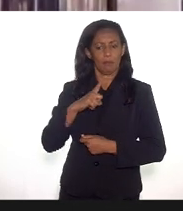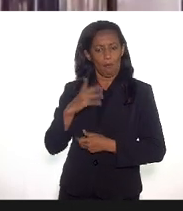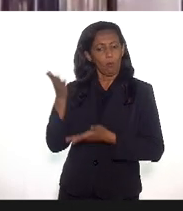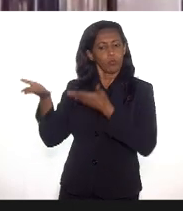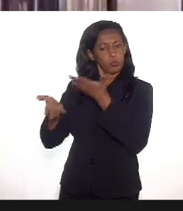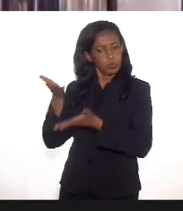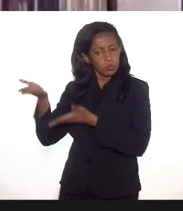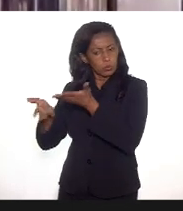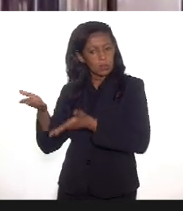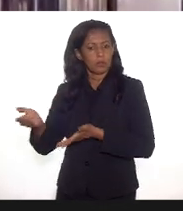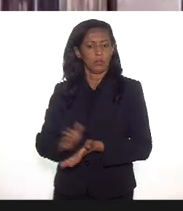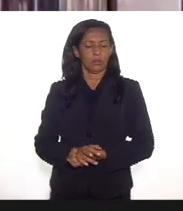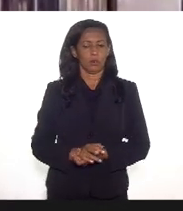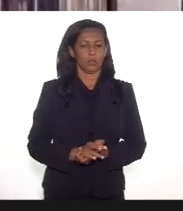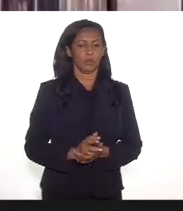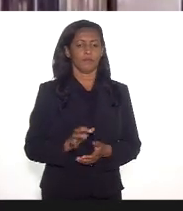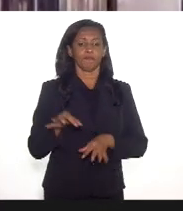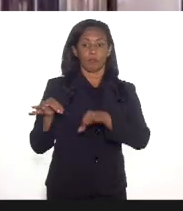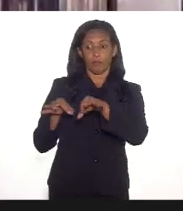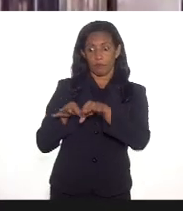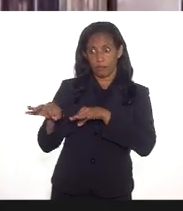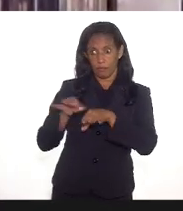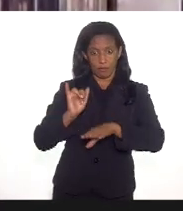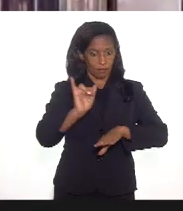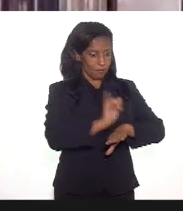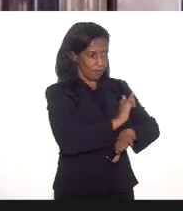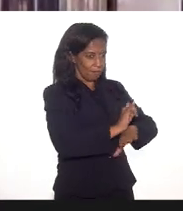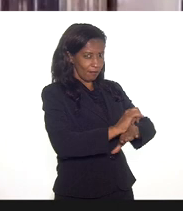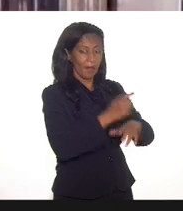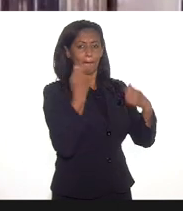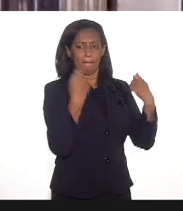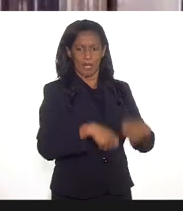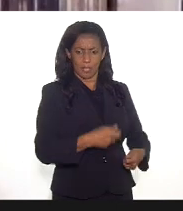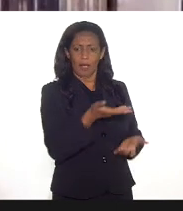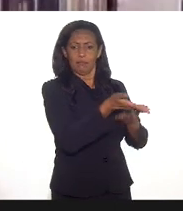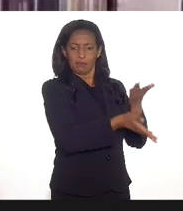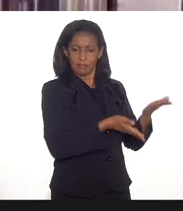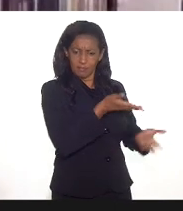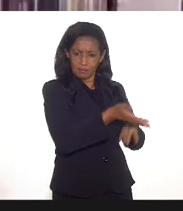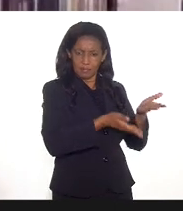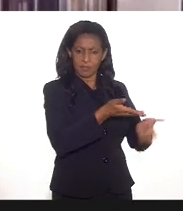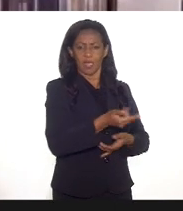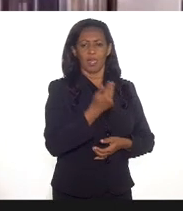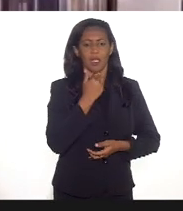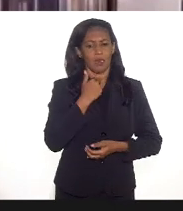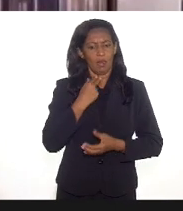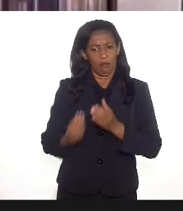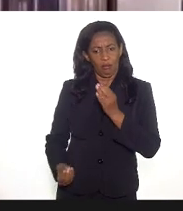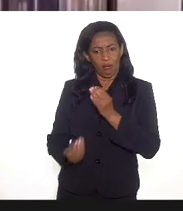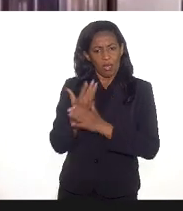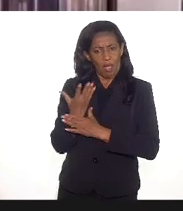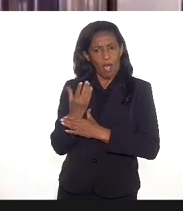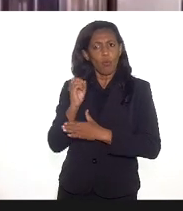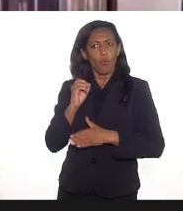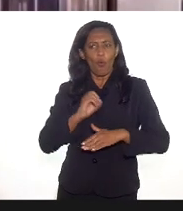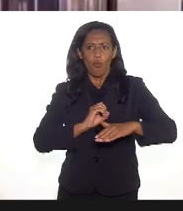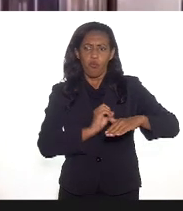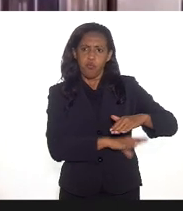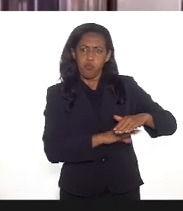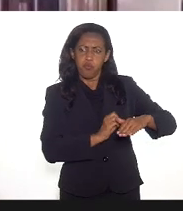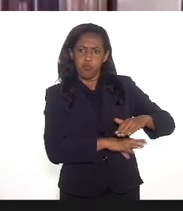tratar do planejamento estratégico, sim. Nós não podemos criar esse fundo soberano para